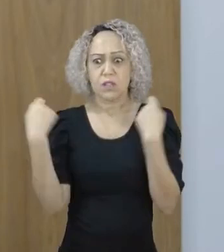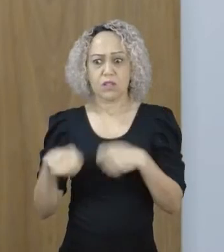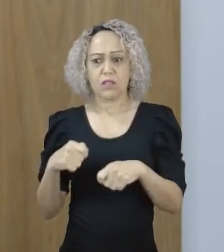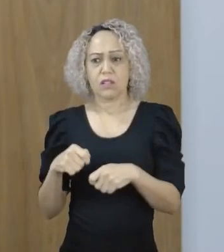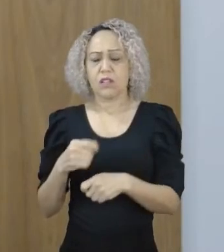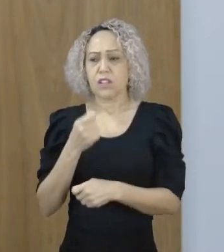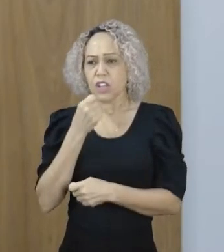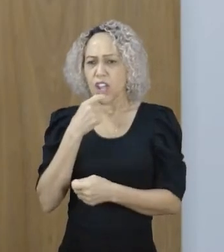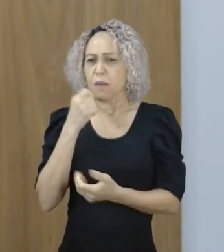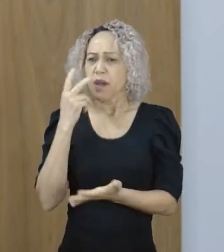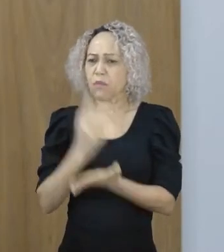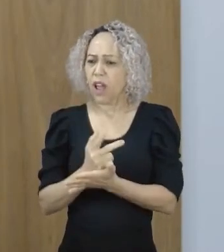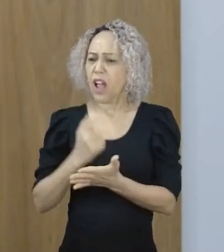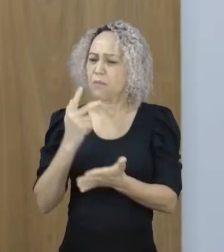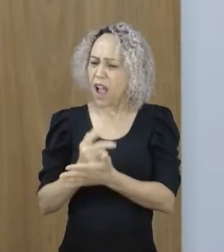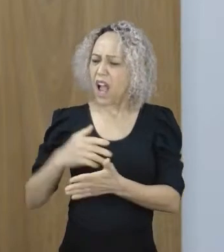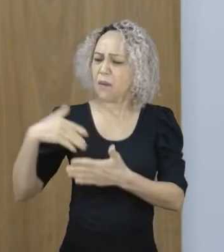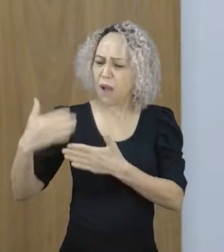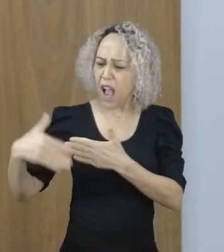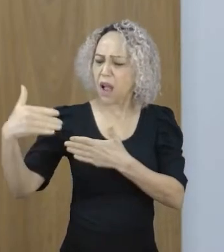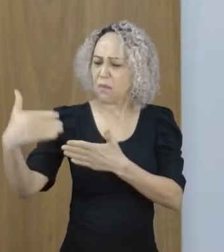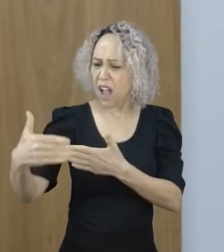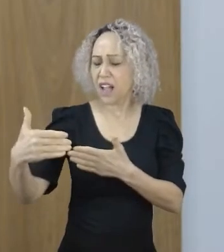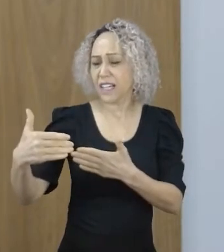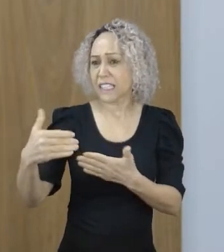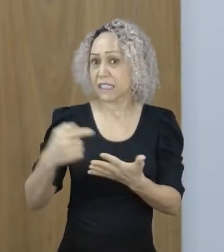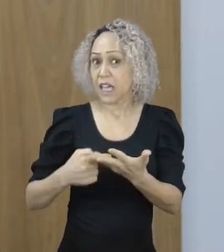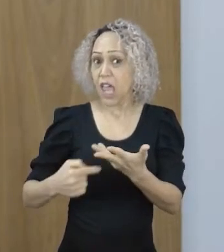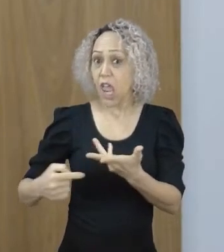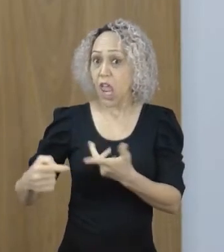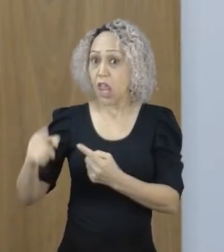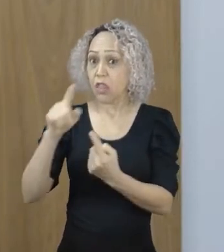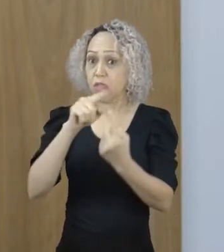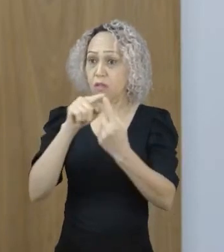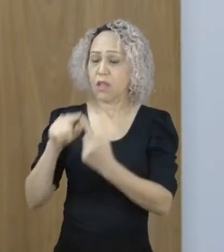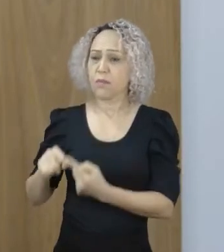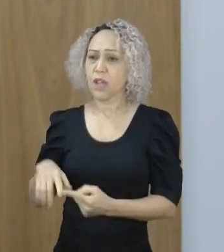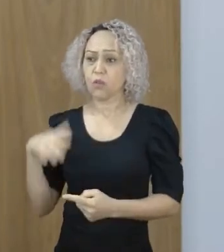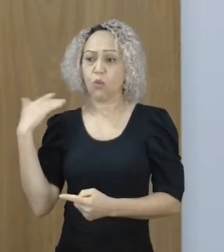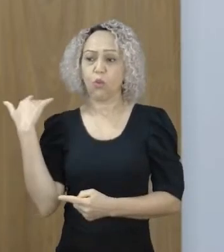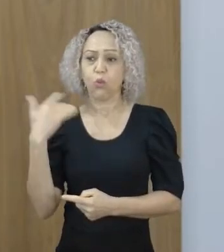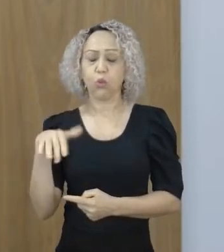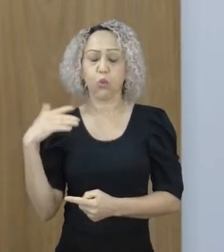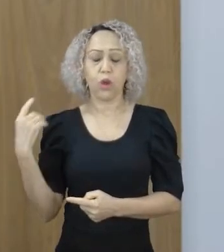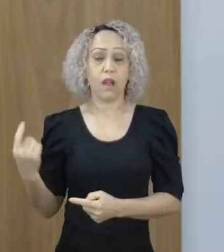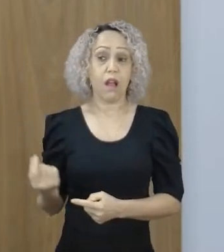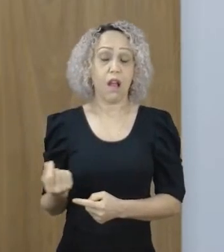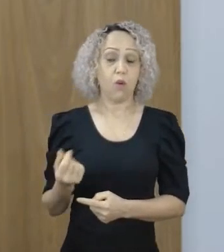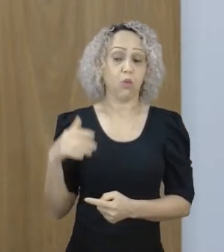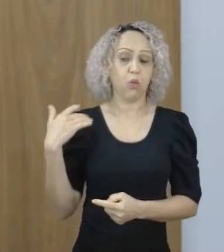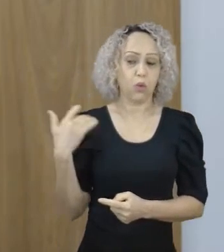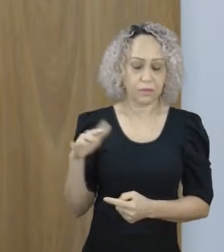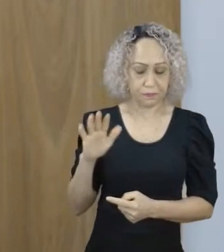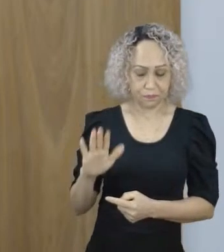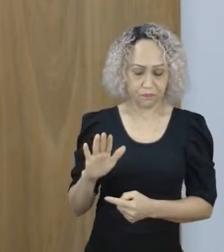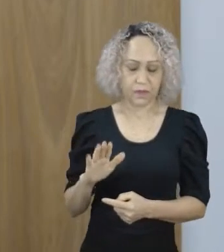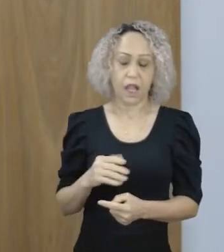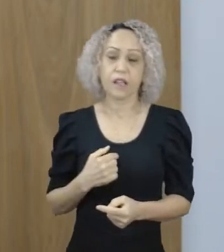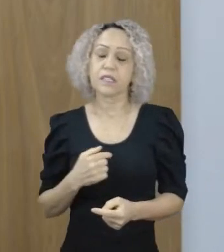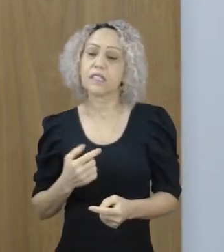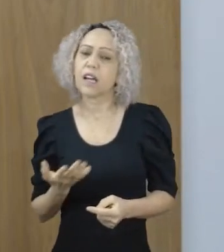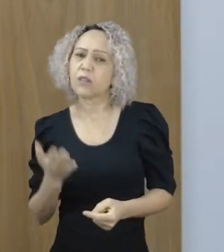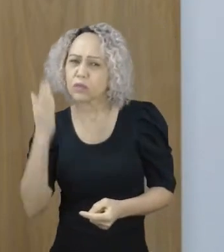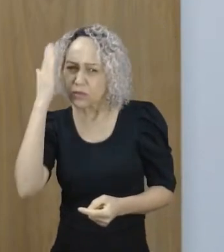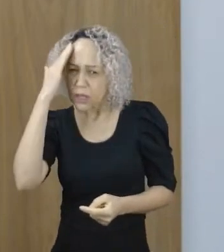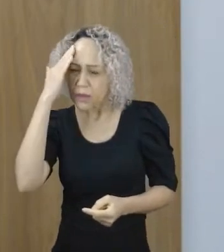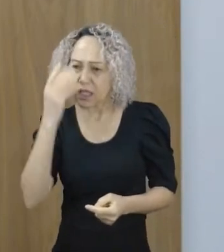que comprometem bastante o orçamento de várias famílias. Eu queria que o senhor falasse um pouquinho sobre também a retomada do programa Farmácia